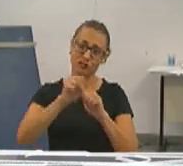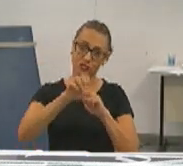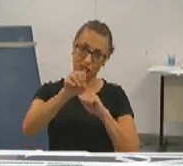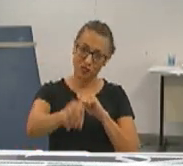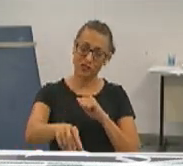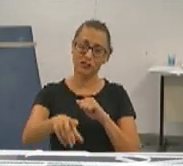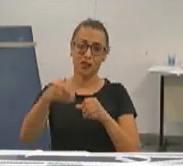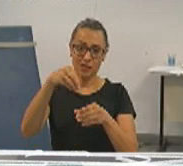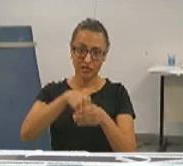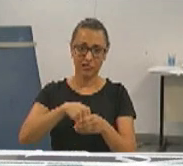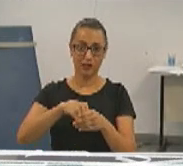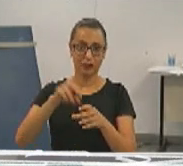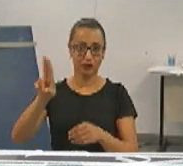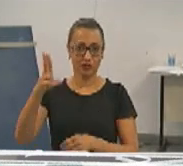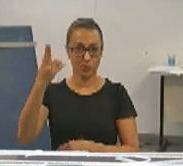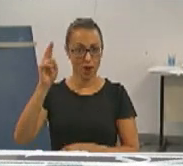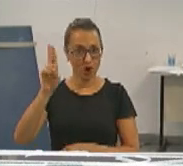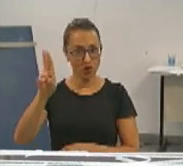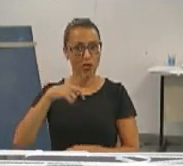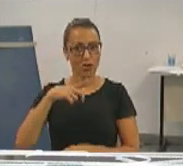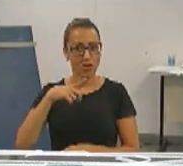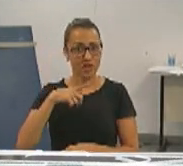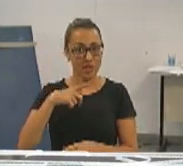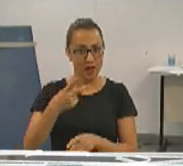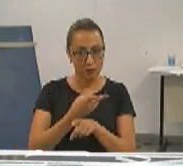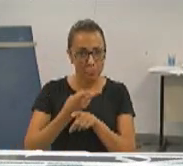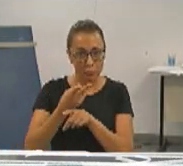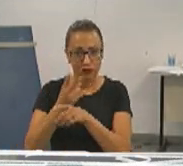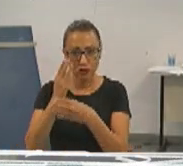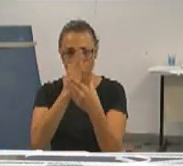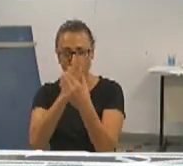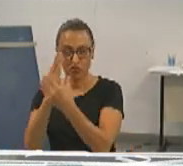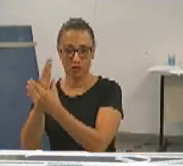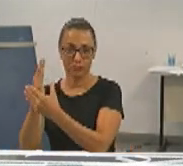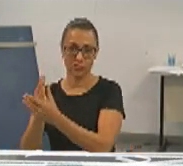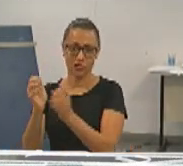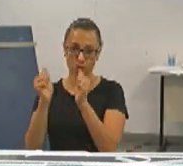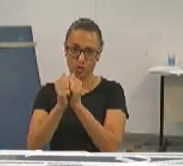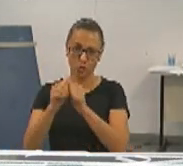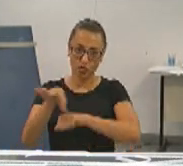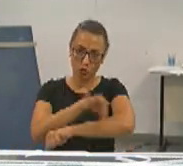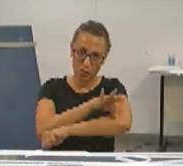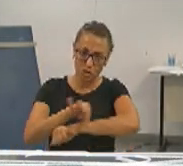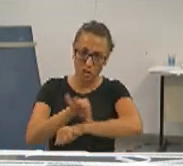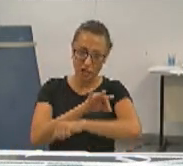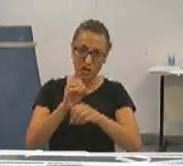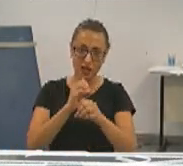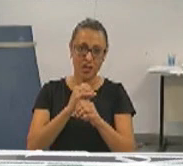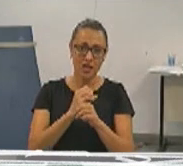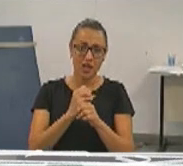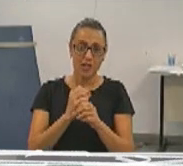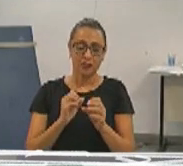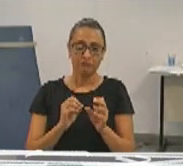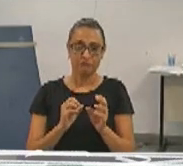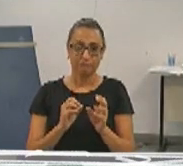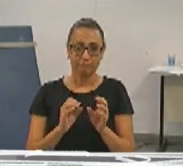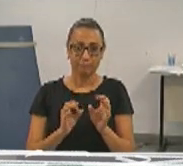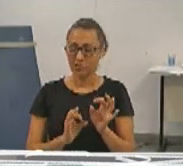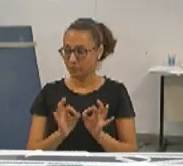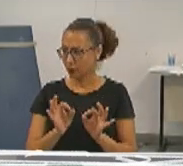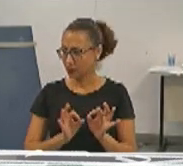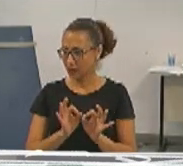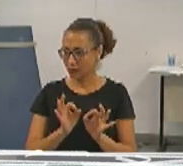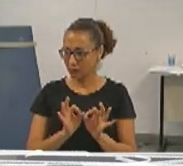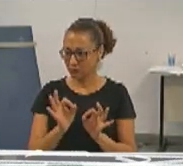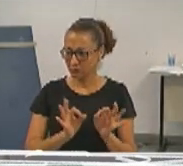para levantar os fluxos dos processos aqui dentro, né, junto com a engenharia de produção, que eu participei. Enfim, se não